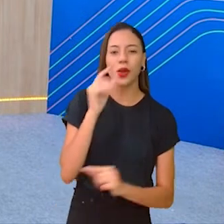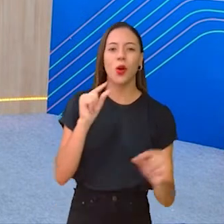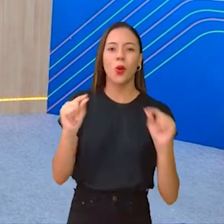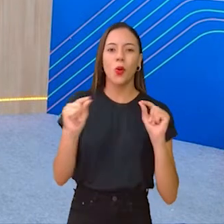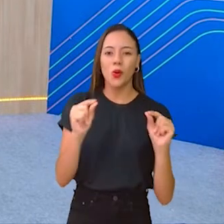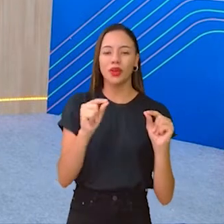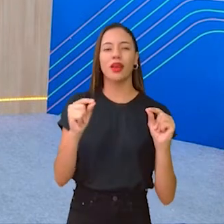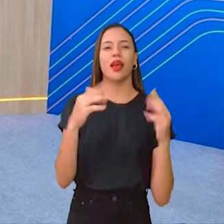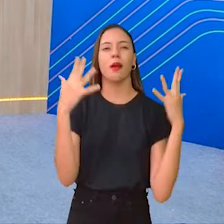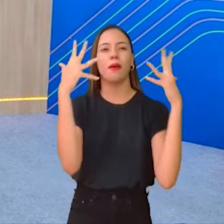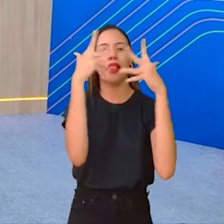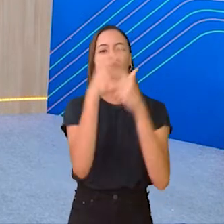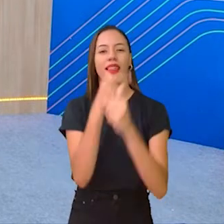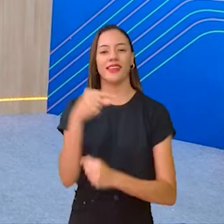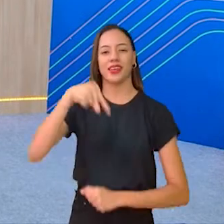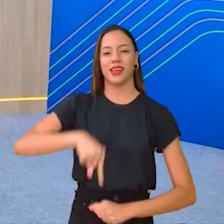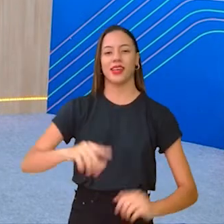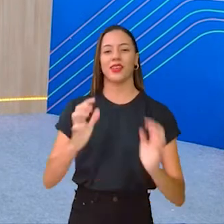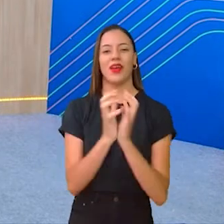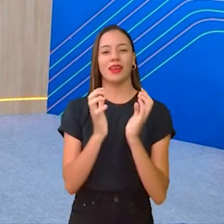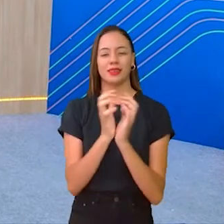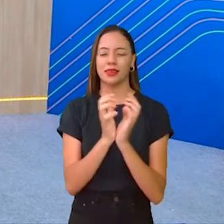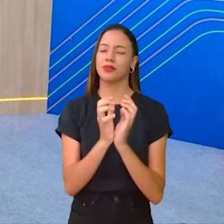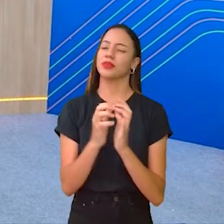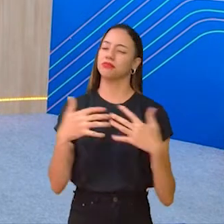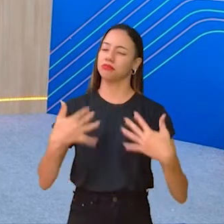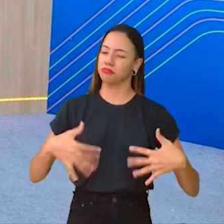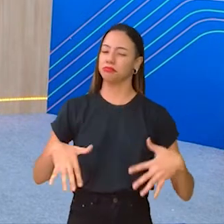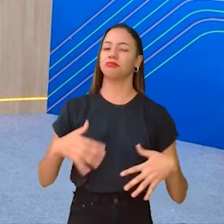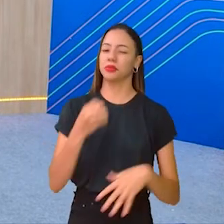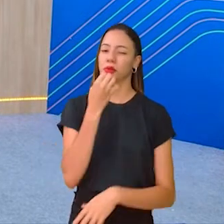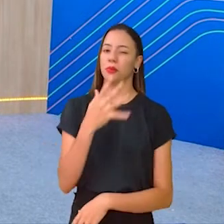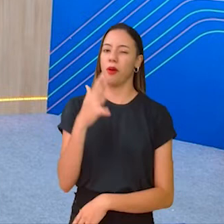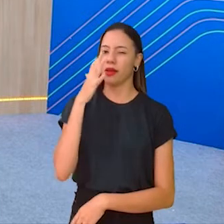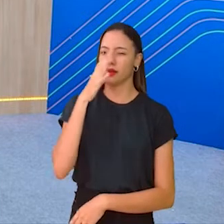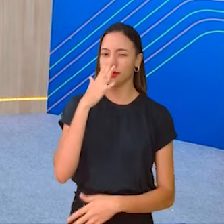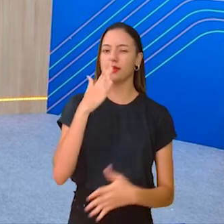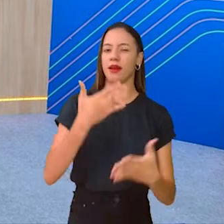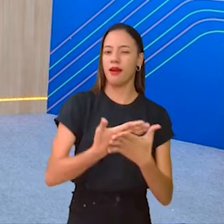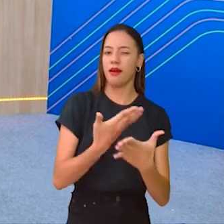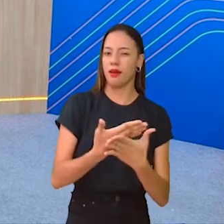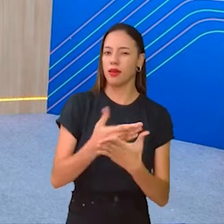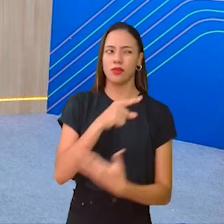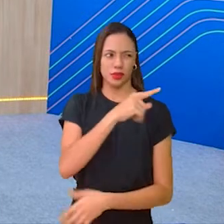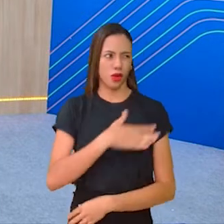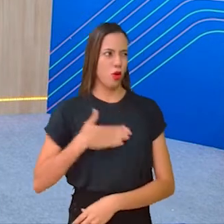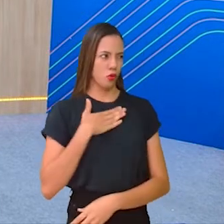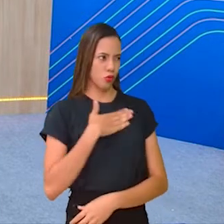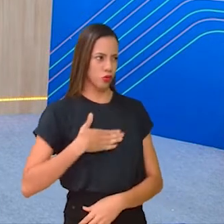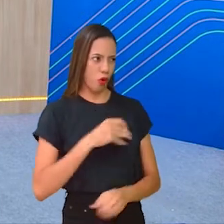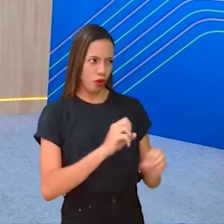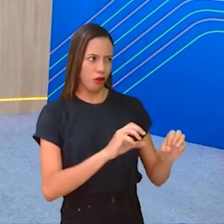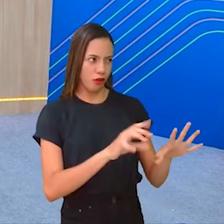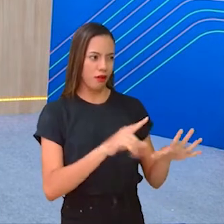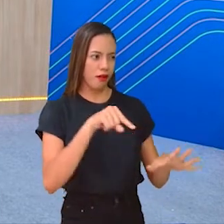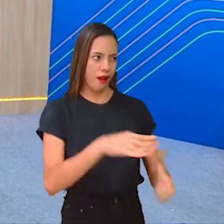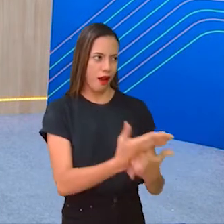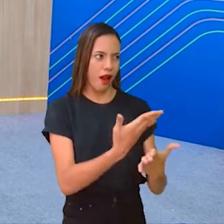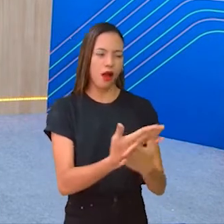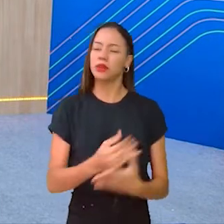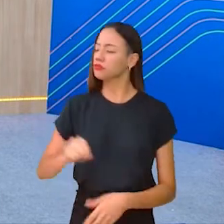que se tem no Recife, já vale essa aula, viu? E tu gostou de fazer ela? Bastante, professora. Ah,